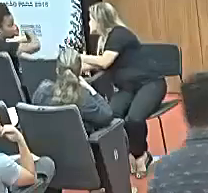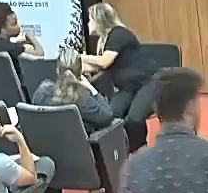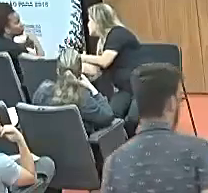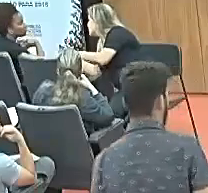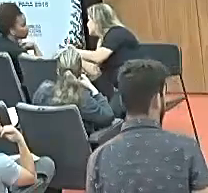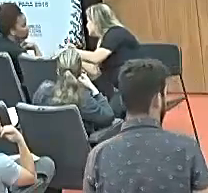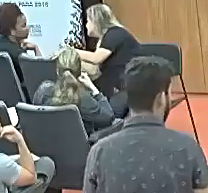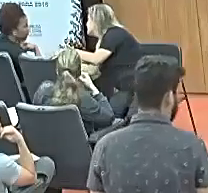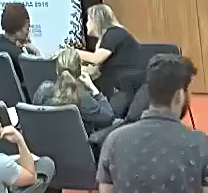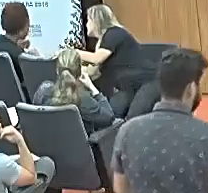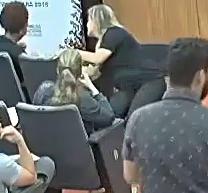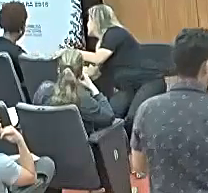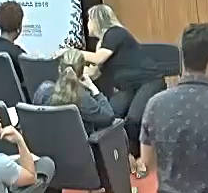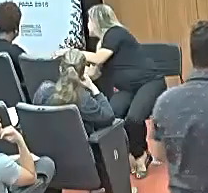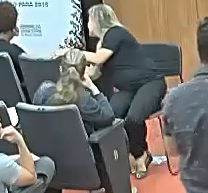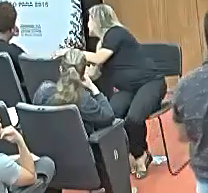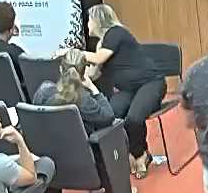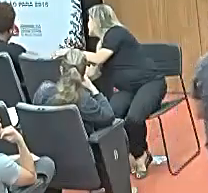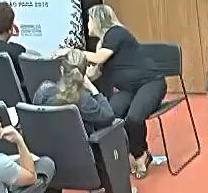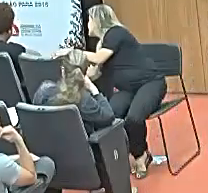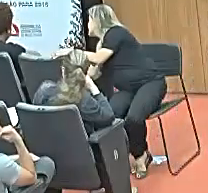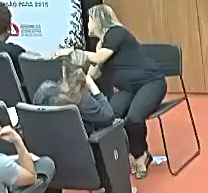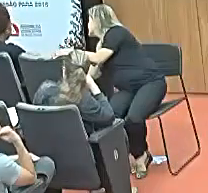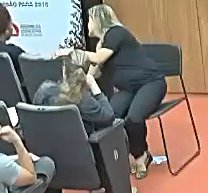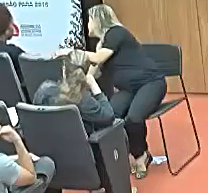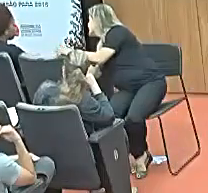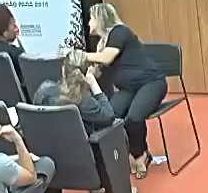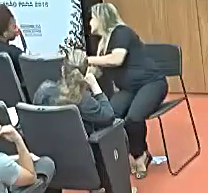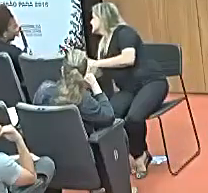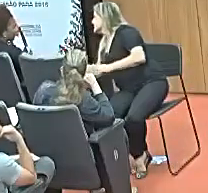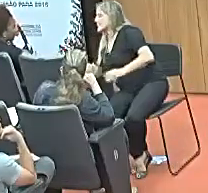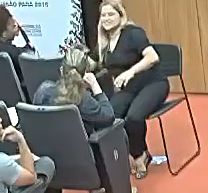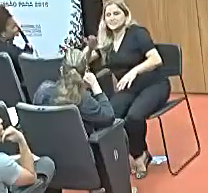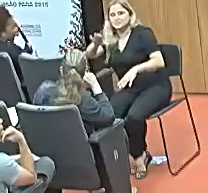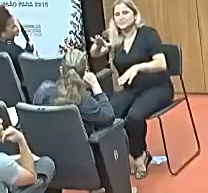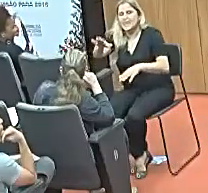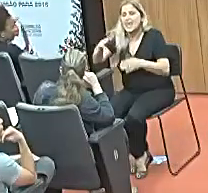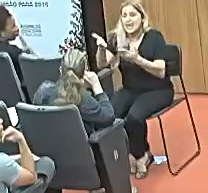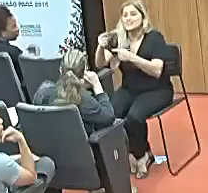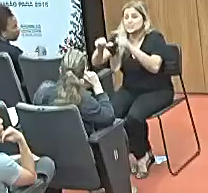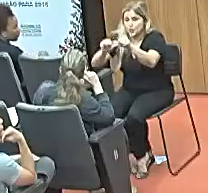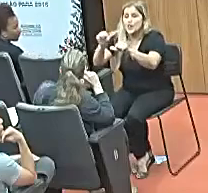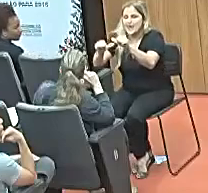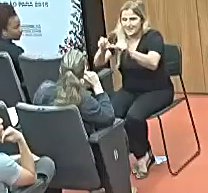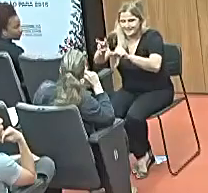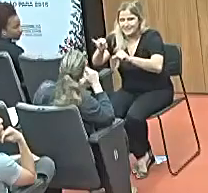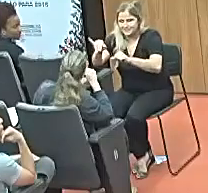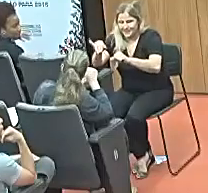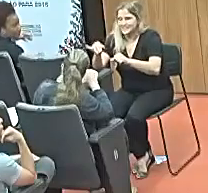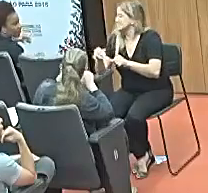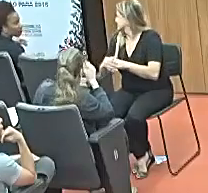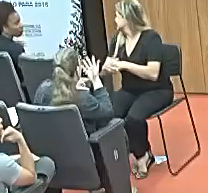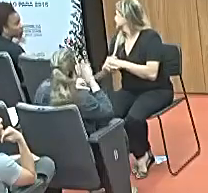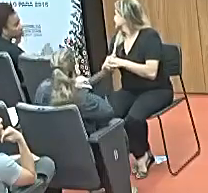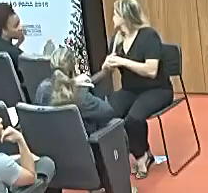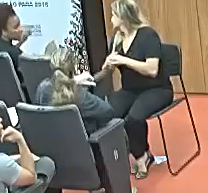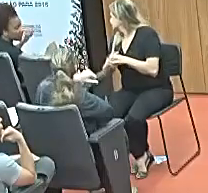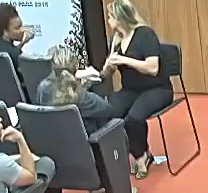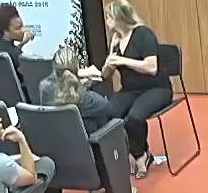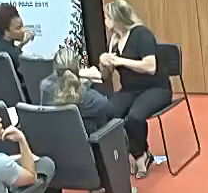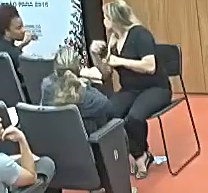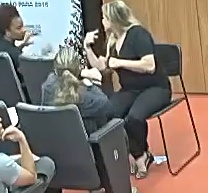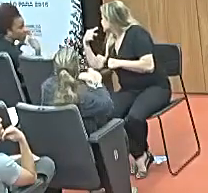emenda popular apresentada em 2003 a partir daquele momento nós começamos a ter as